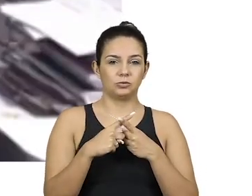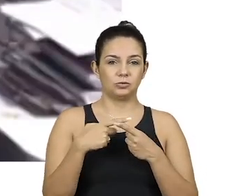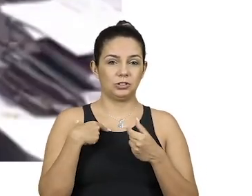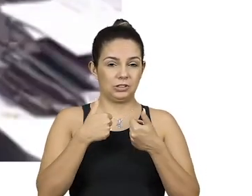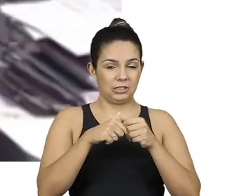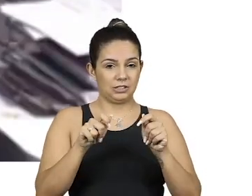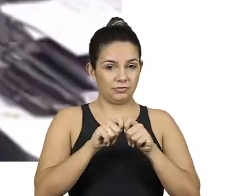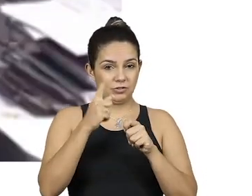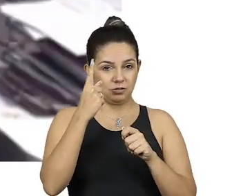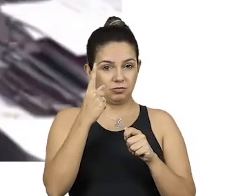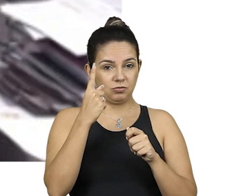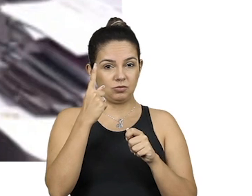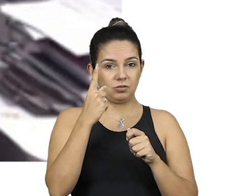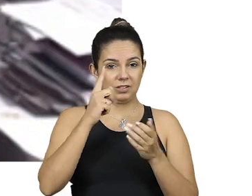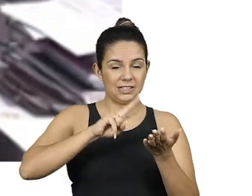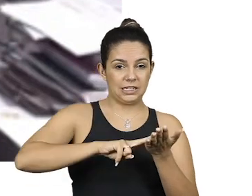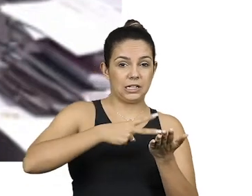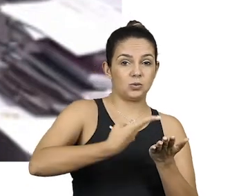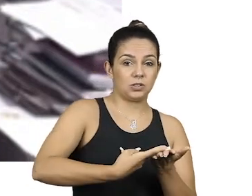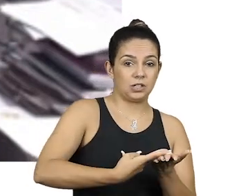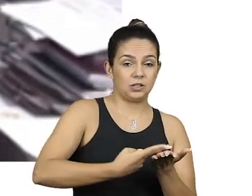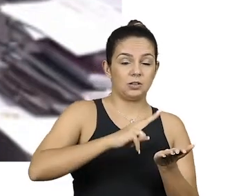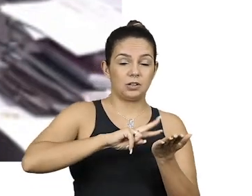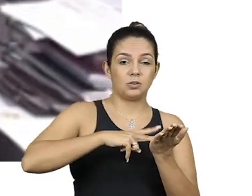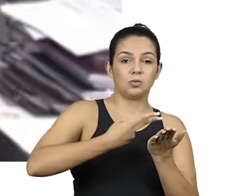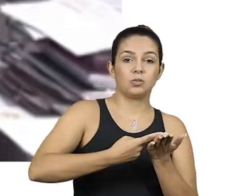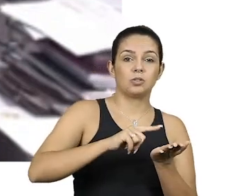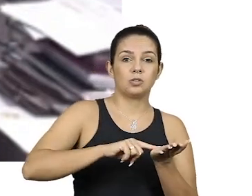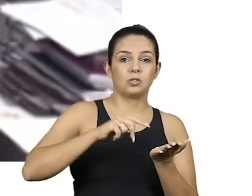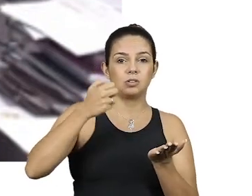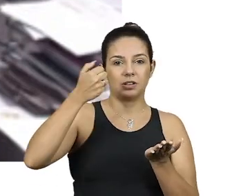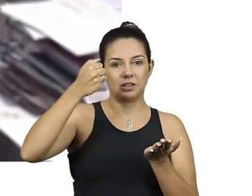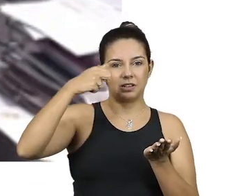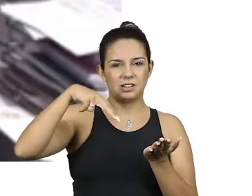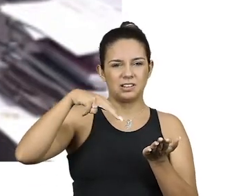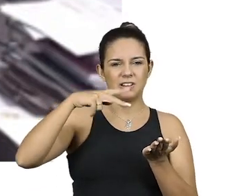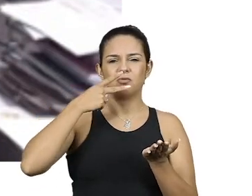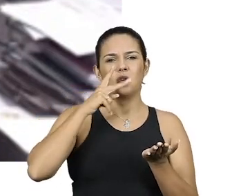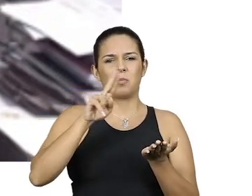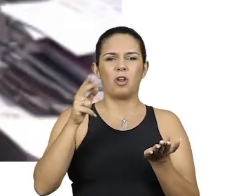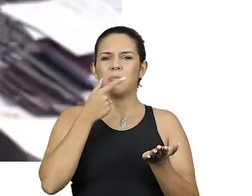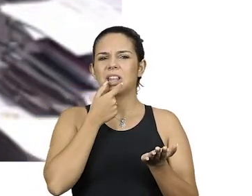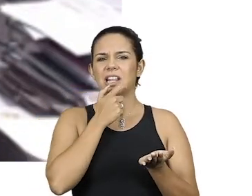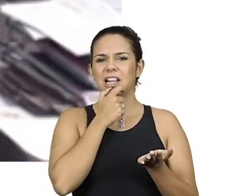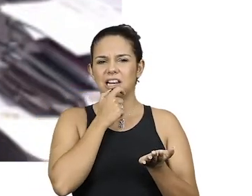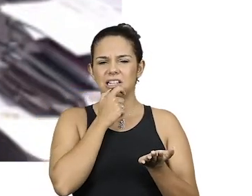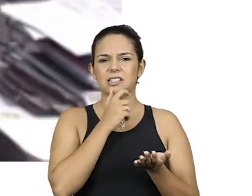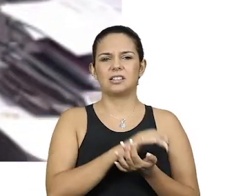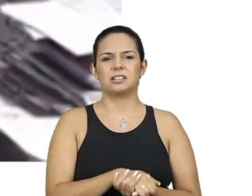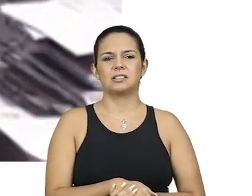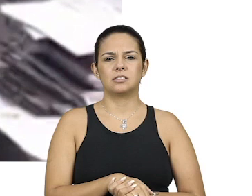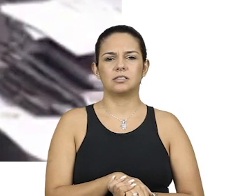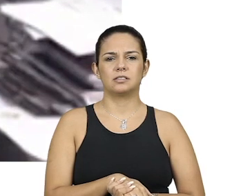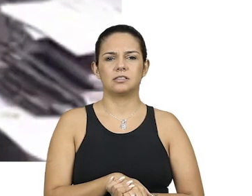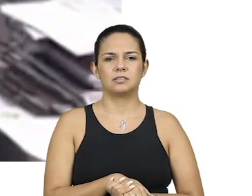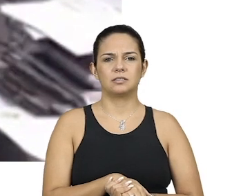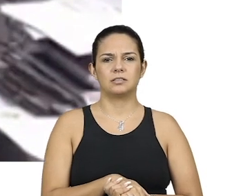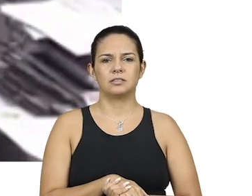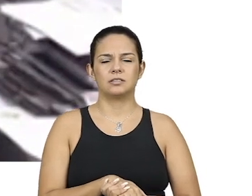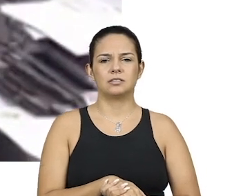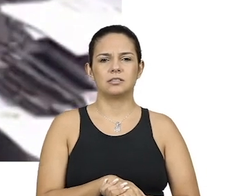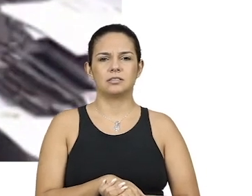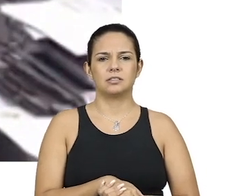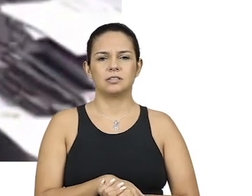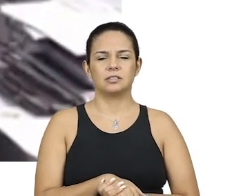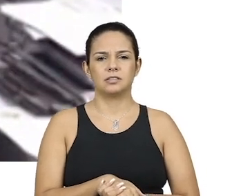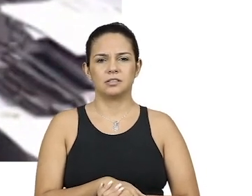porque eu estou fazendo uma tradução, acabei de traduzir Animal Farm, que entrou em domínio público,